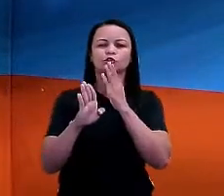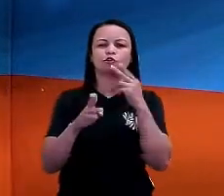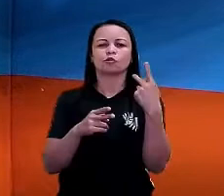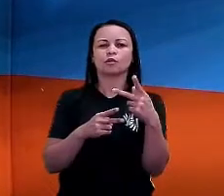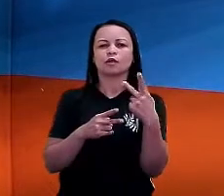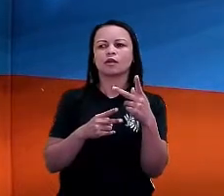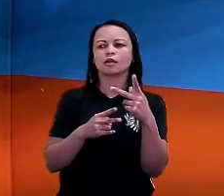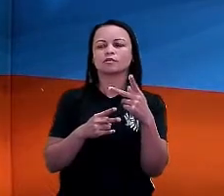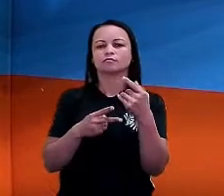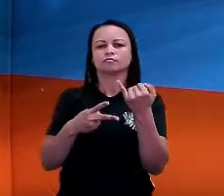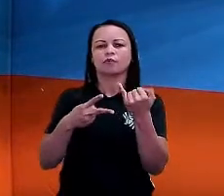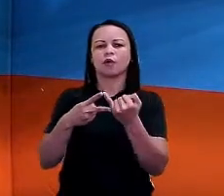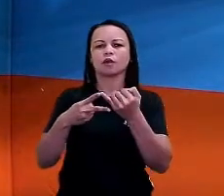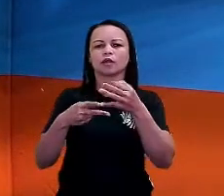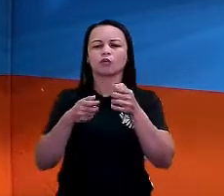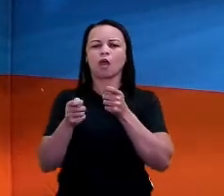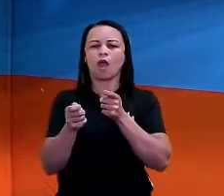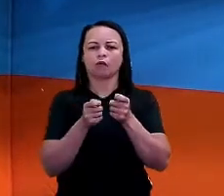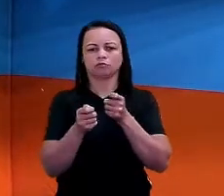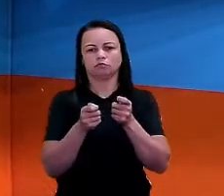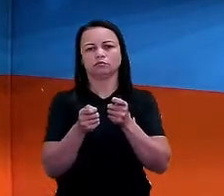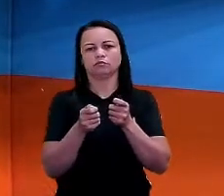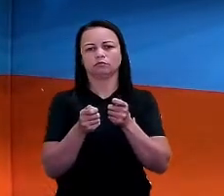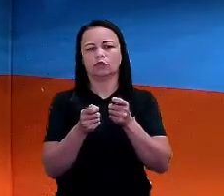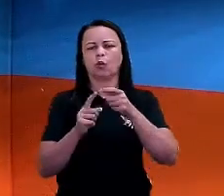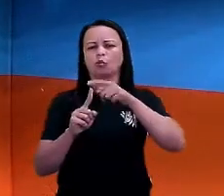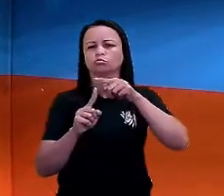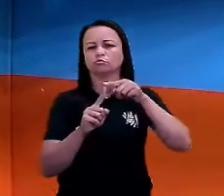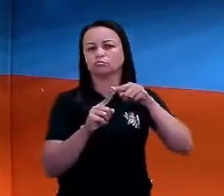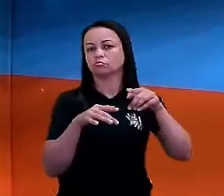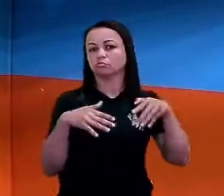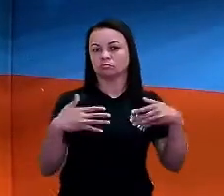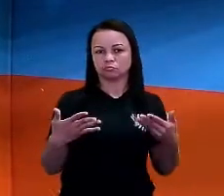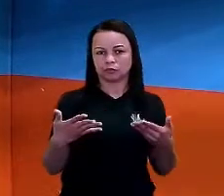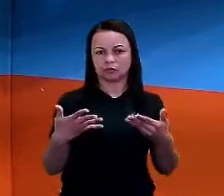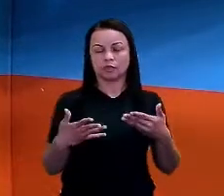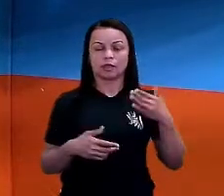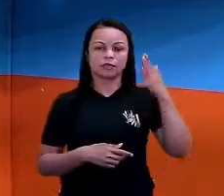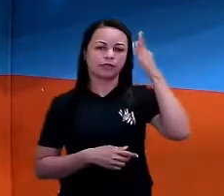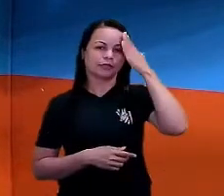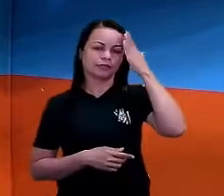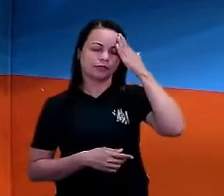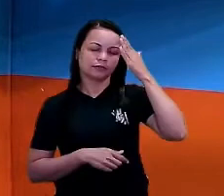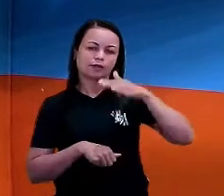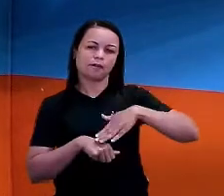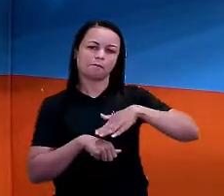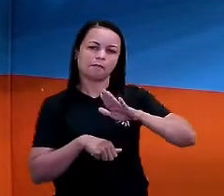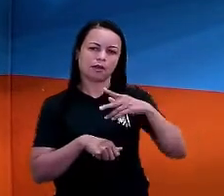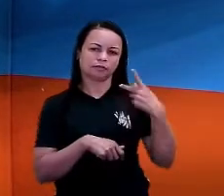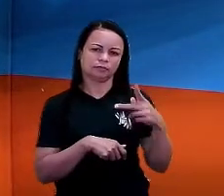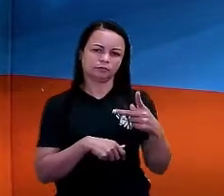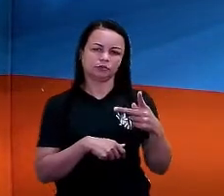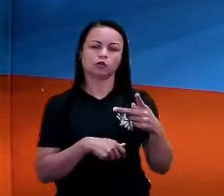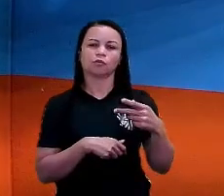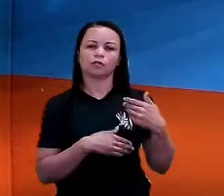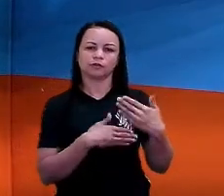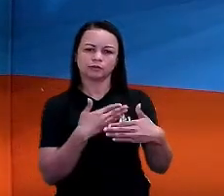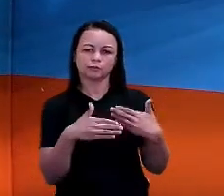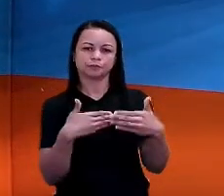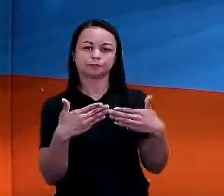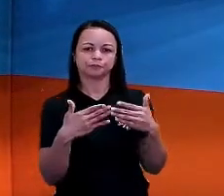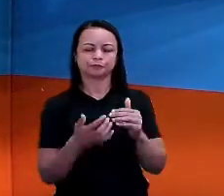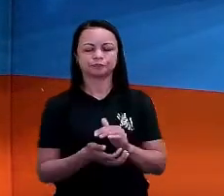polígonos regulares, né? Que tipo eles são. E aí entender um pouco mais sobre esse processo. Então, é